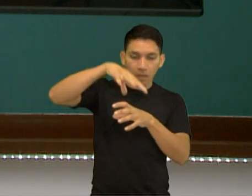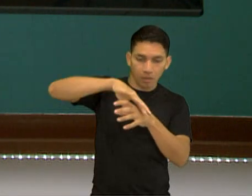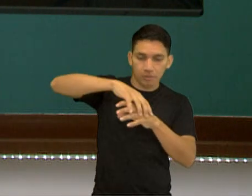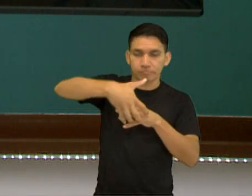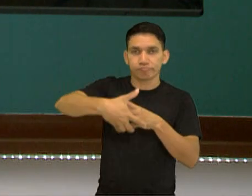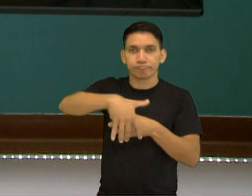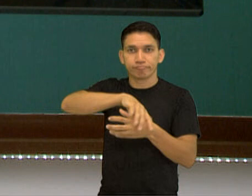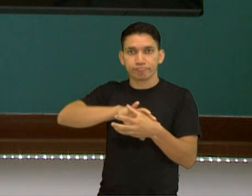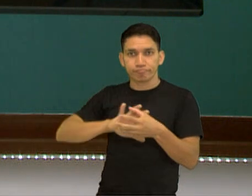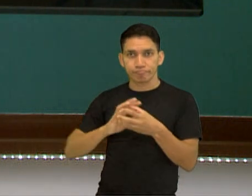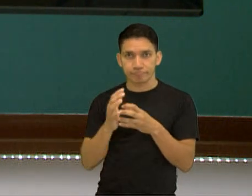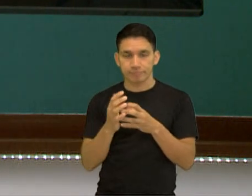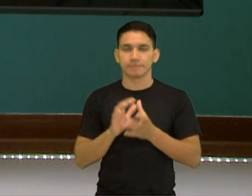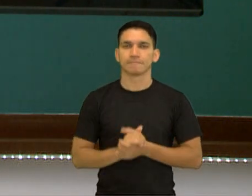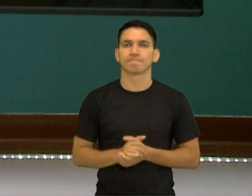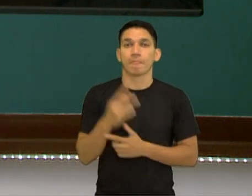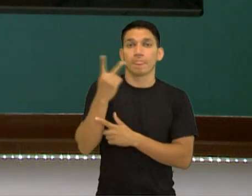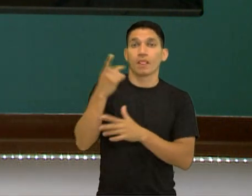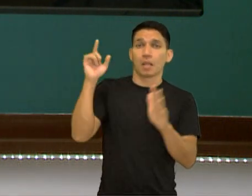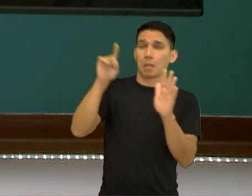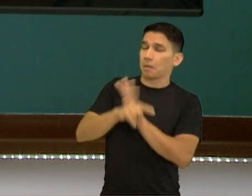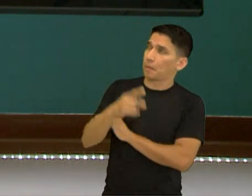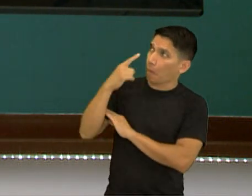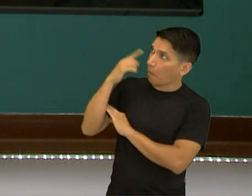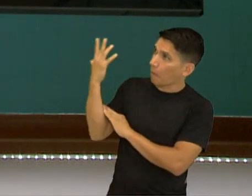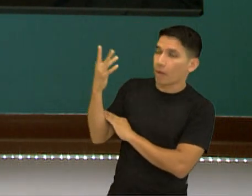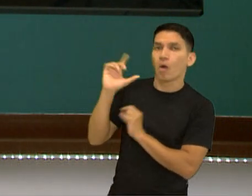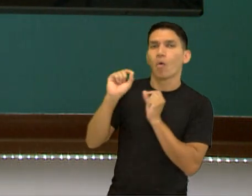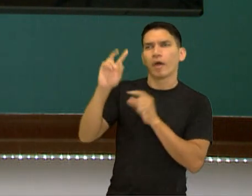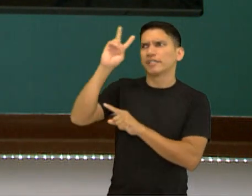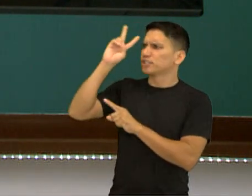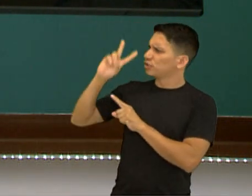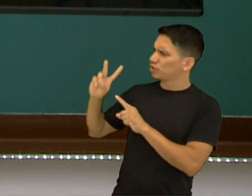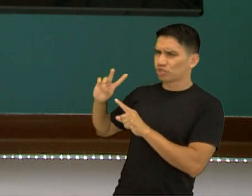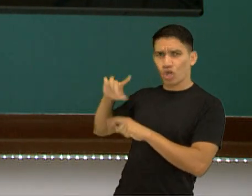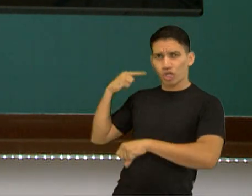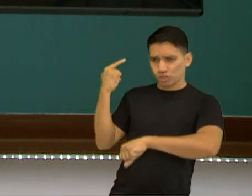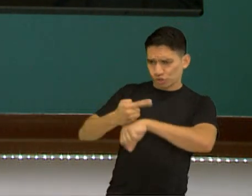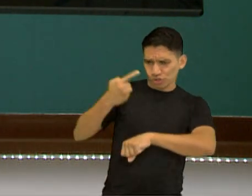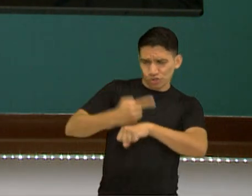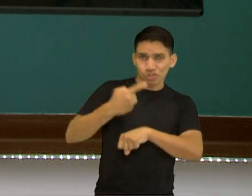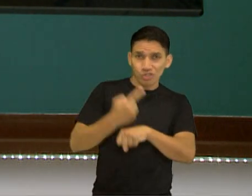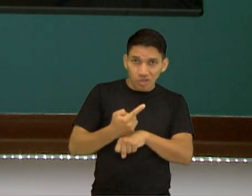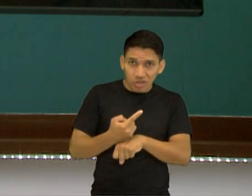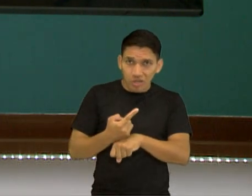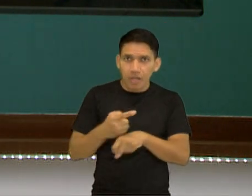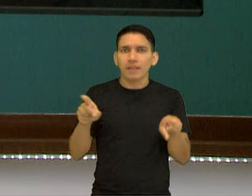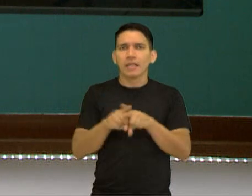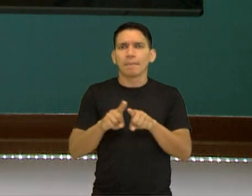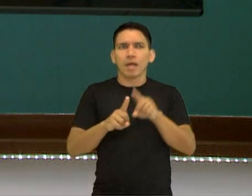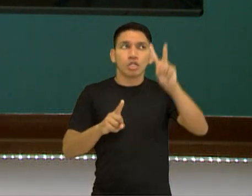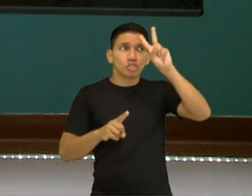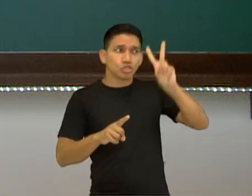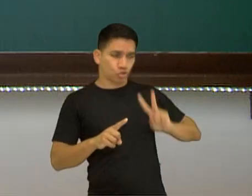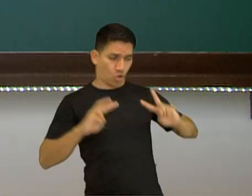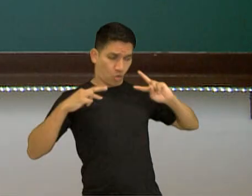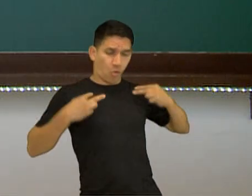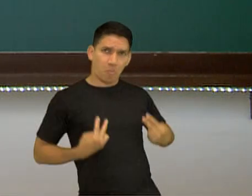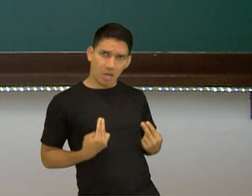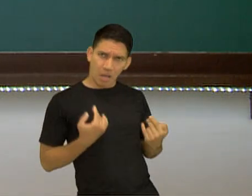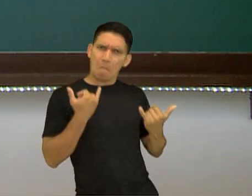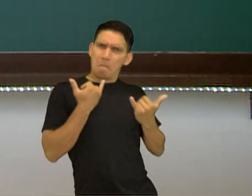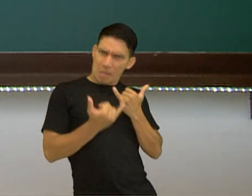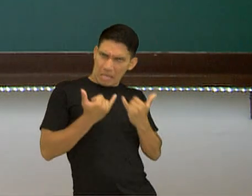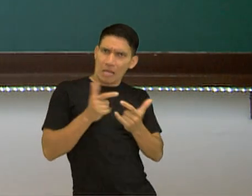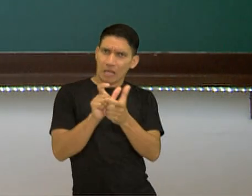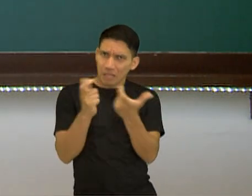terrestre? E ainda a segunda perguntinha, história geológica e história da humanidade são sinônimos? Quando eu estou falando da